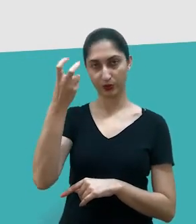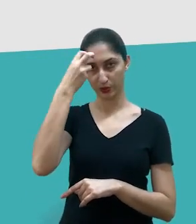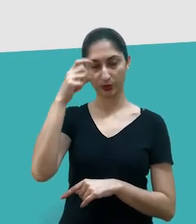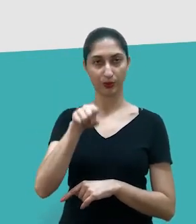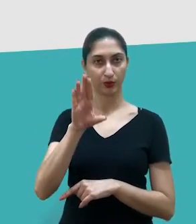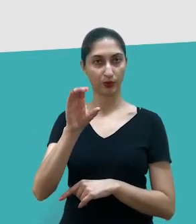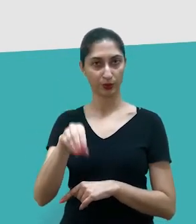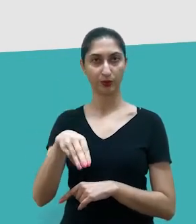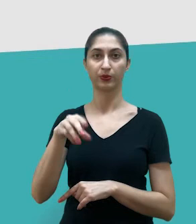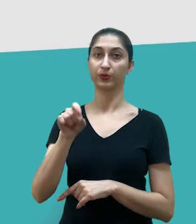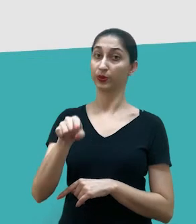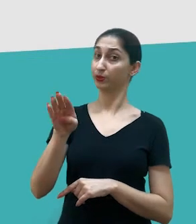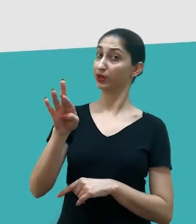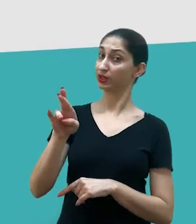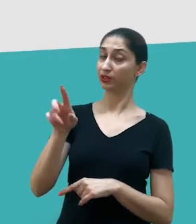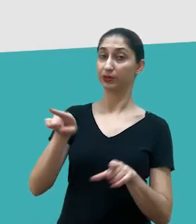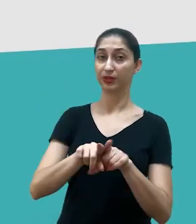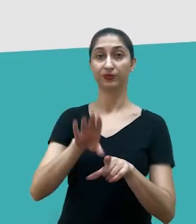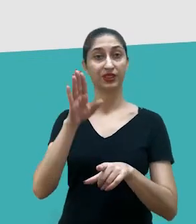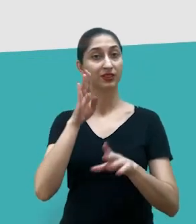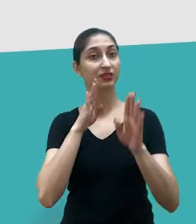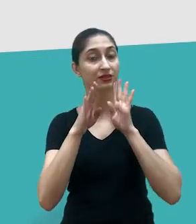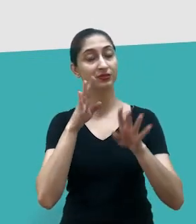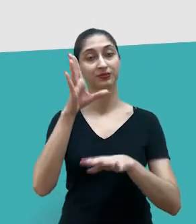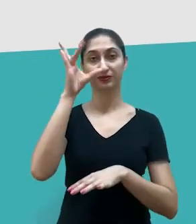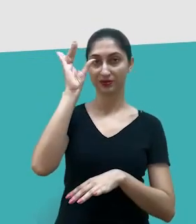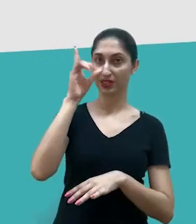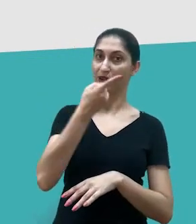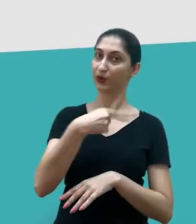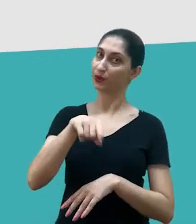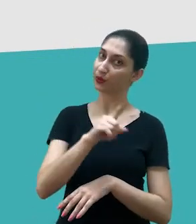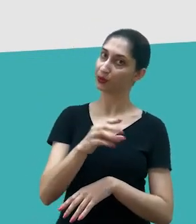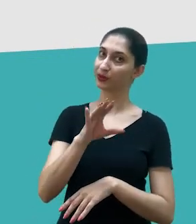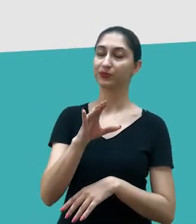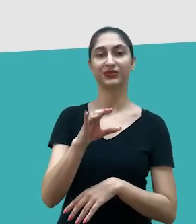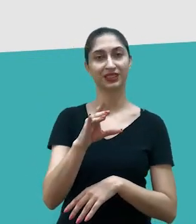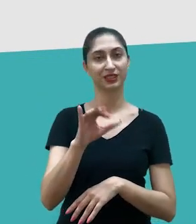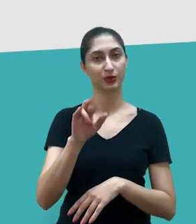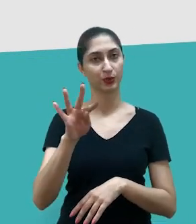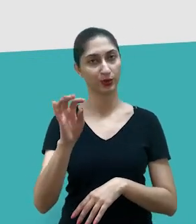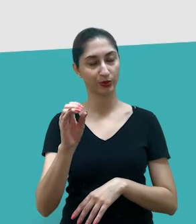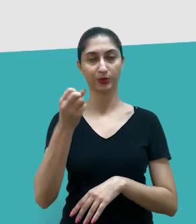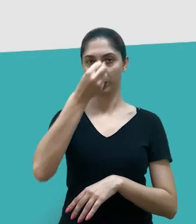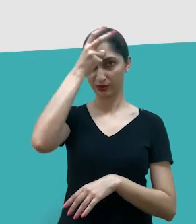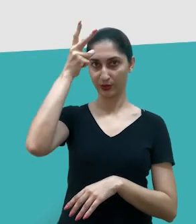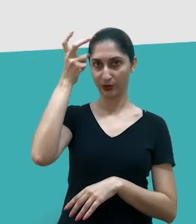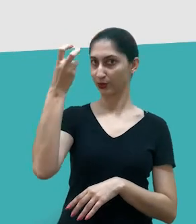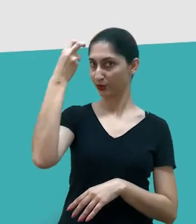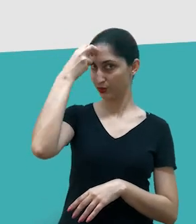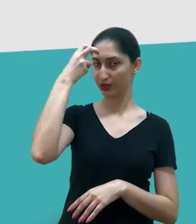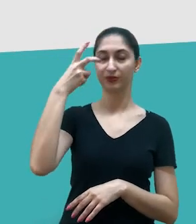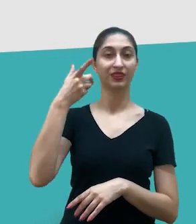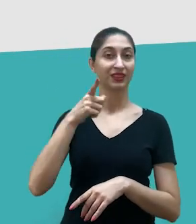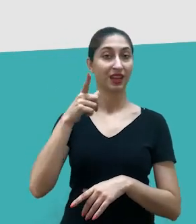circuitomunicipaldecultura.com.br ou pelas redes Instagram e Facebook, @Circuito Municipal de Cultura. O Circuito Municipal de Cultura